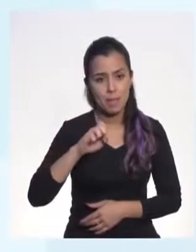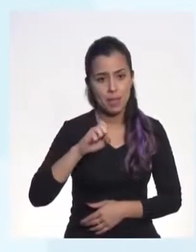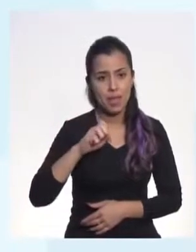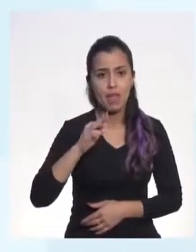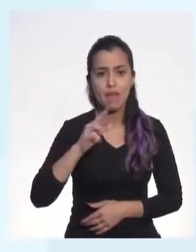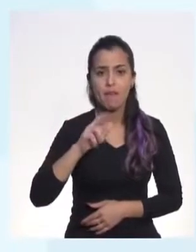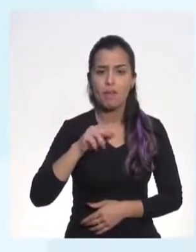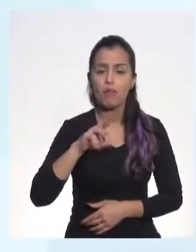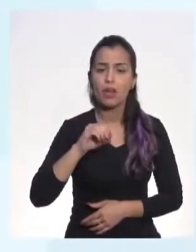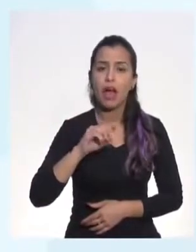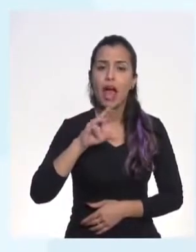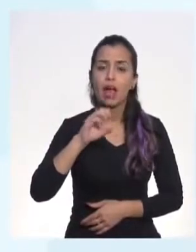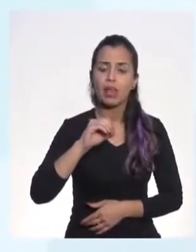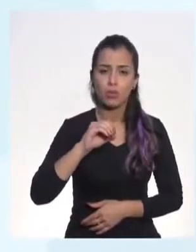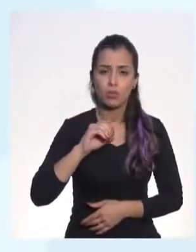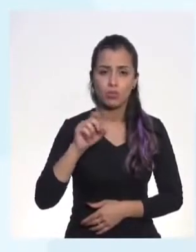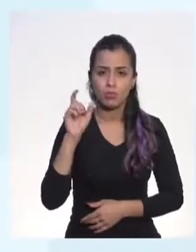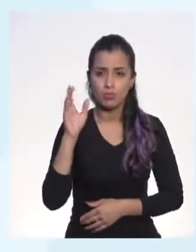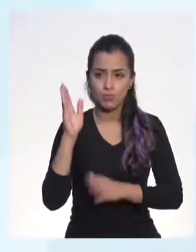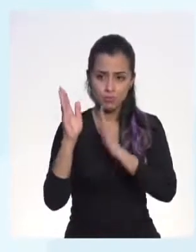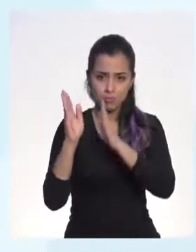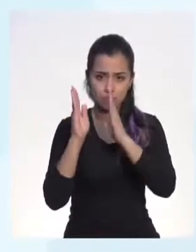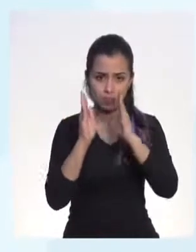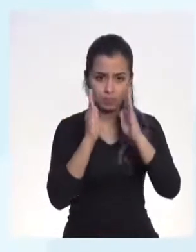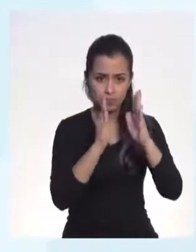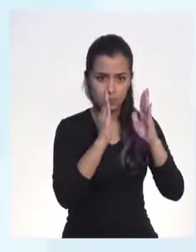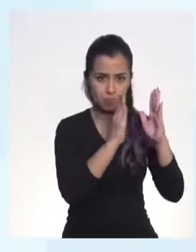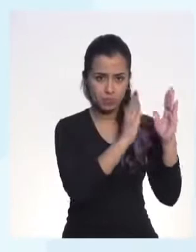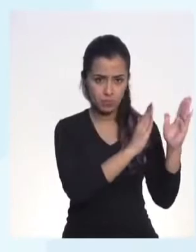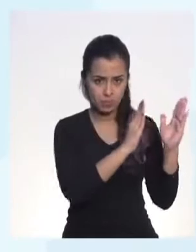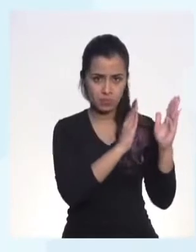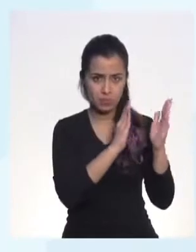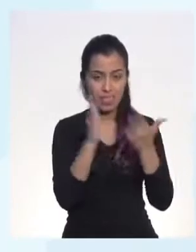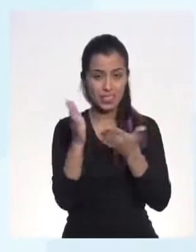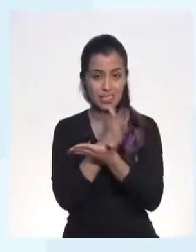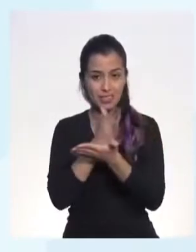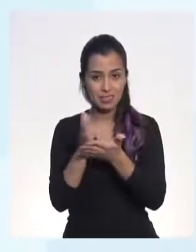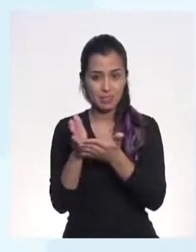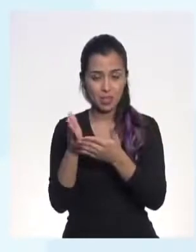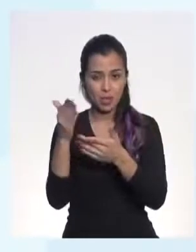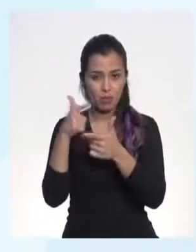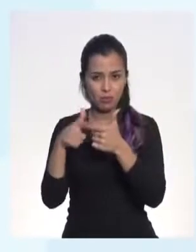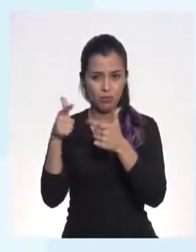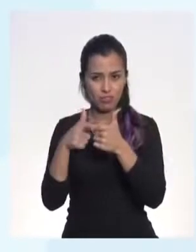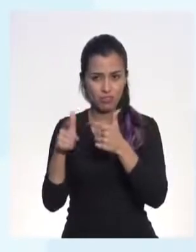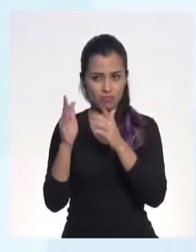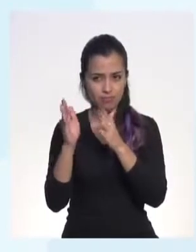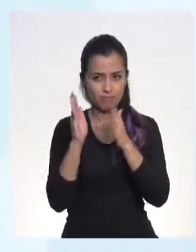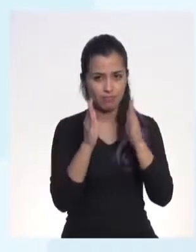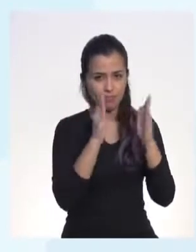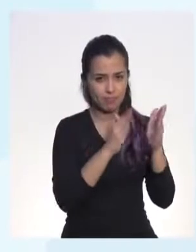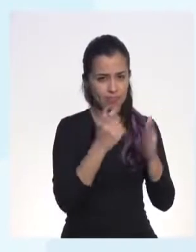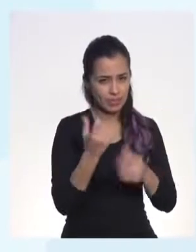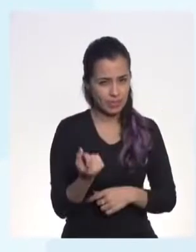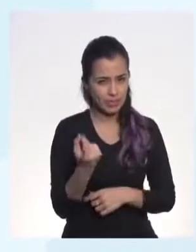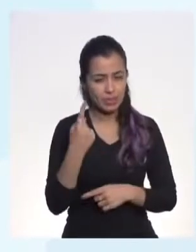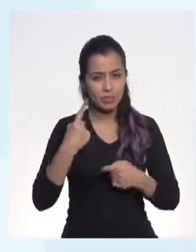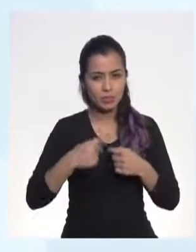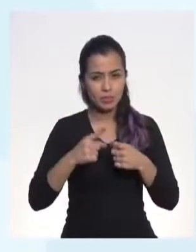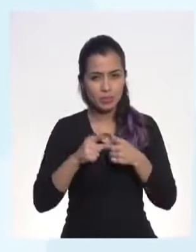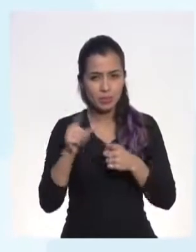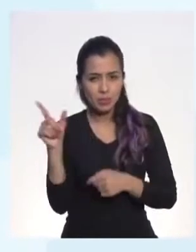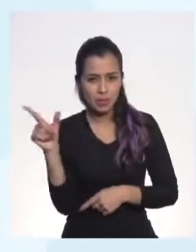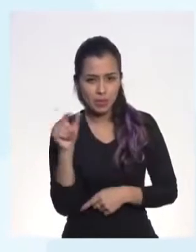da Palio eu vou contar que eu tenho dez sílabas poéticas tá ficando meio estranho porque tá pequenininho mas